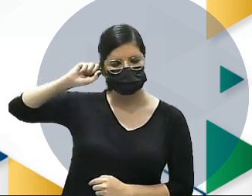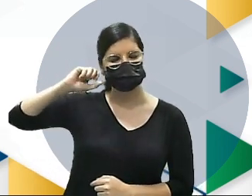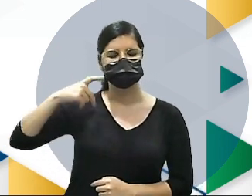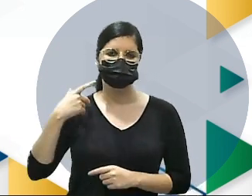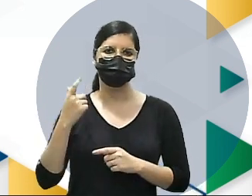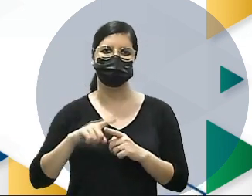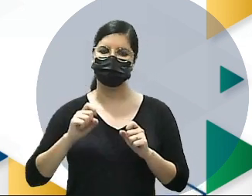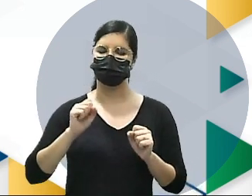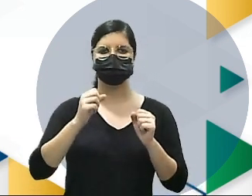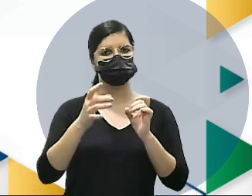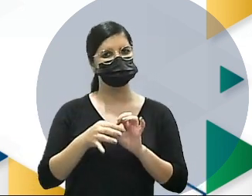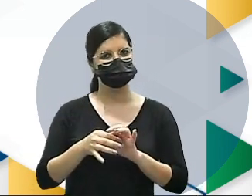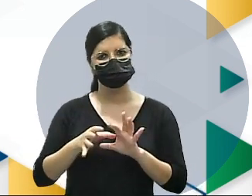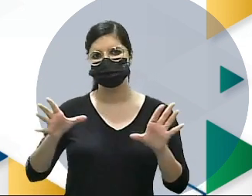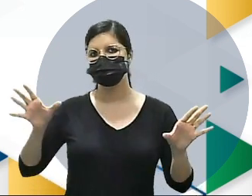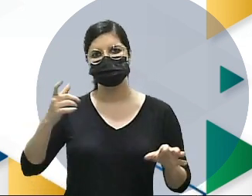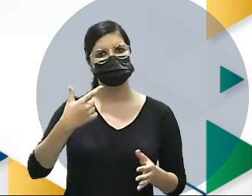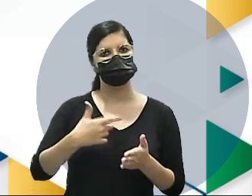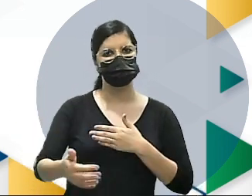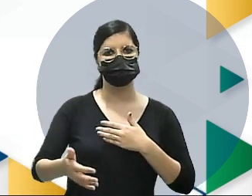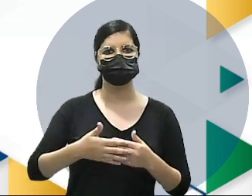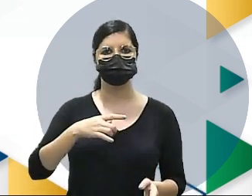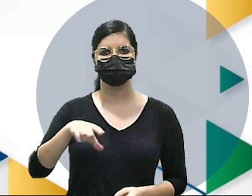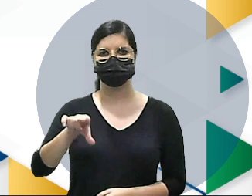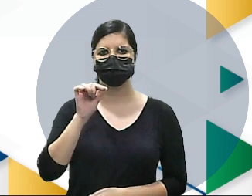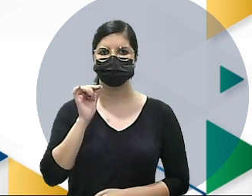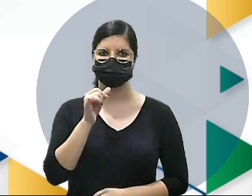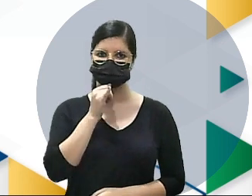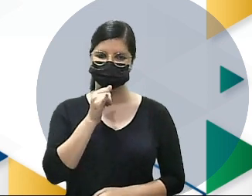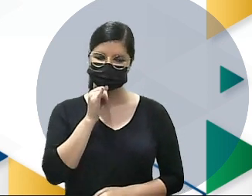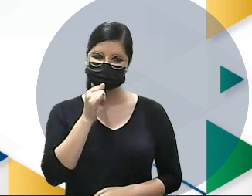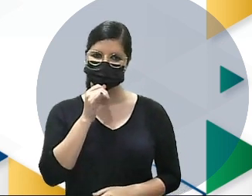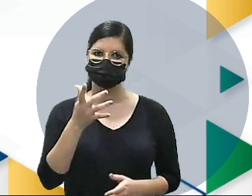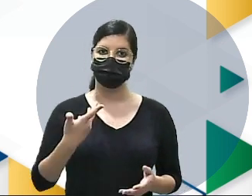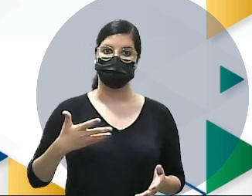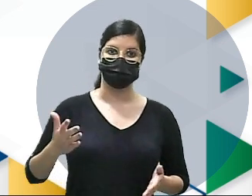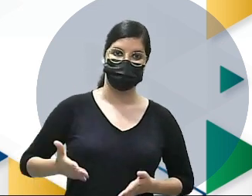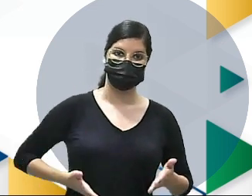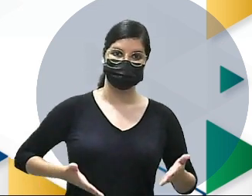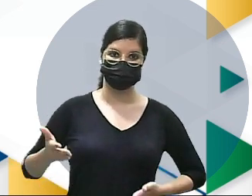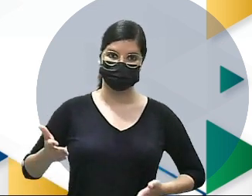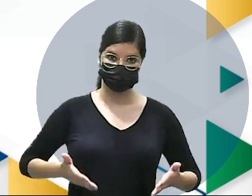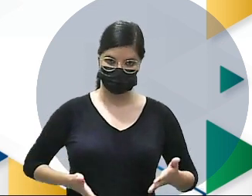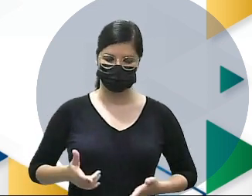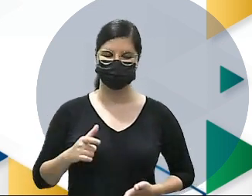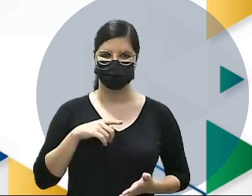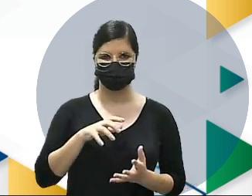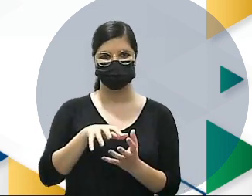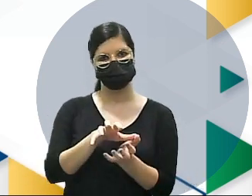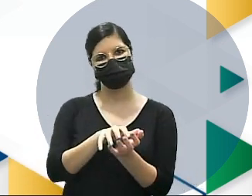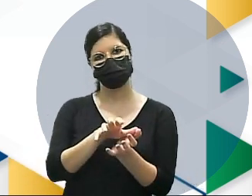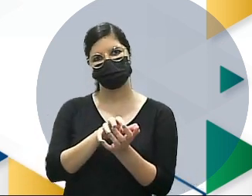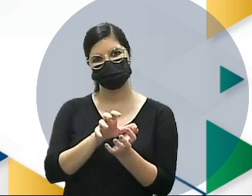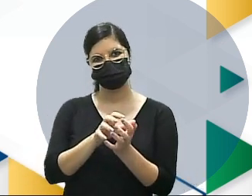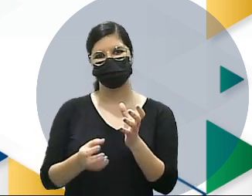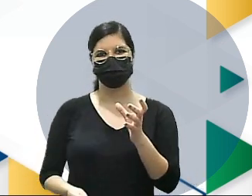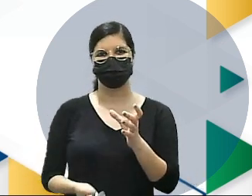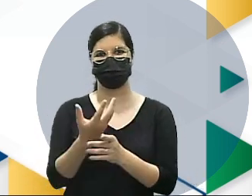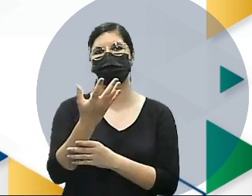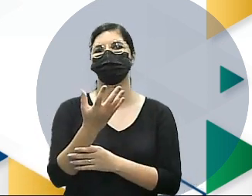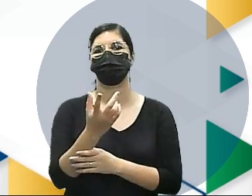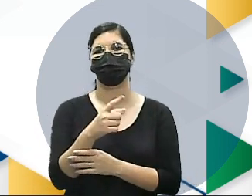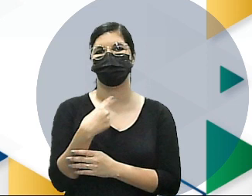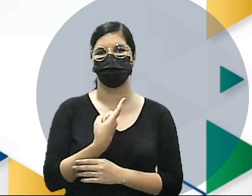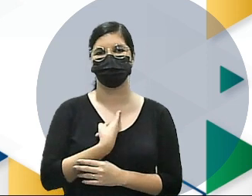Mas pode ser que uma música totalmente atualizada é um grande exemplo disso é o passinho aqui em Pernambuco é o passinho é uma criação nossa